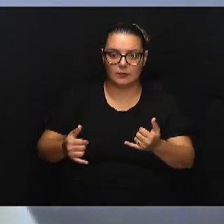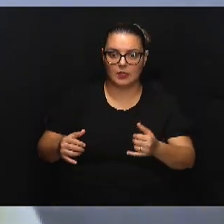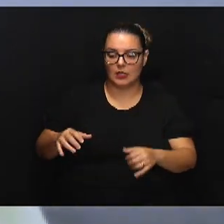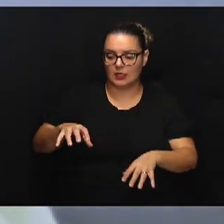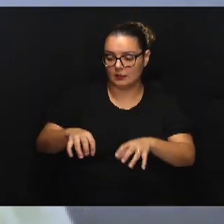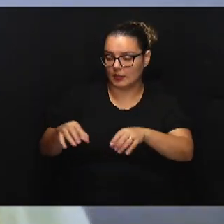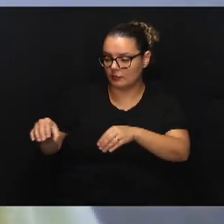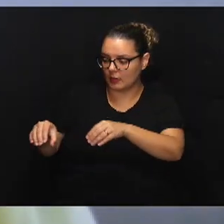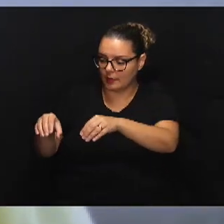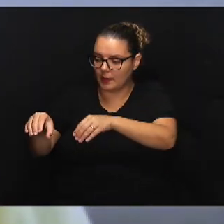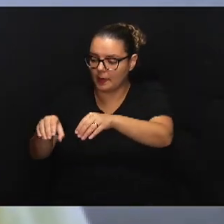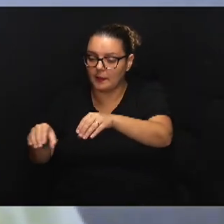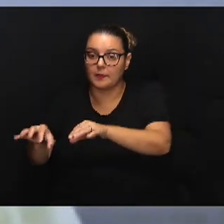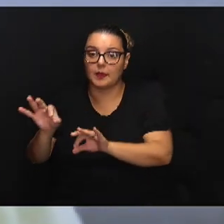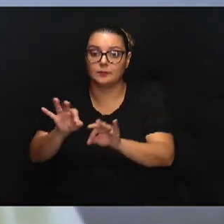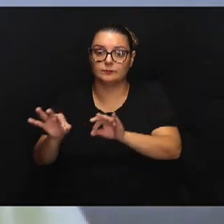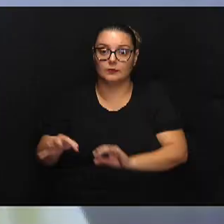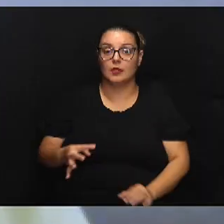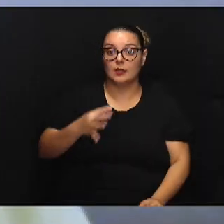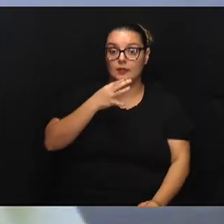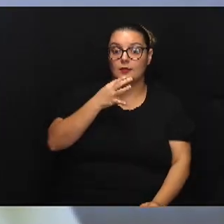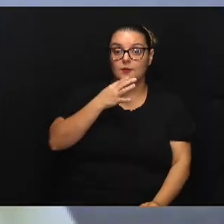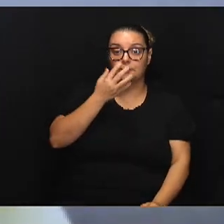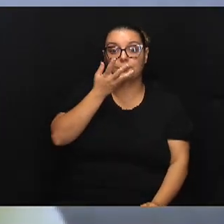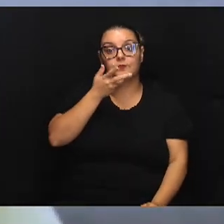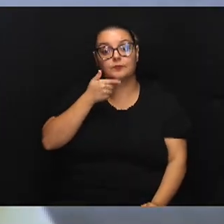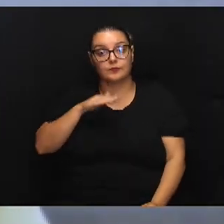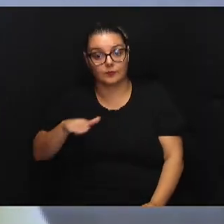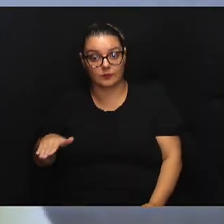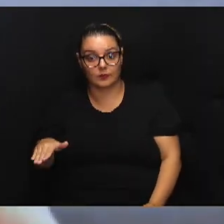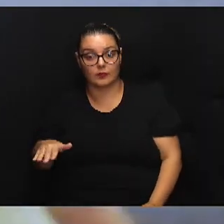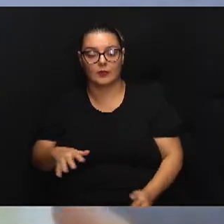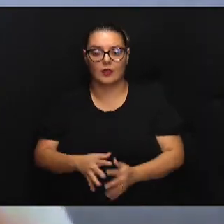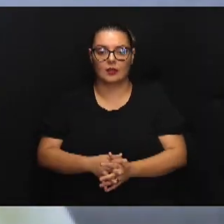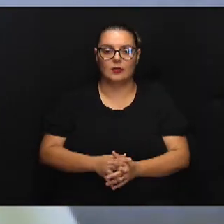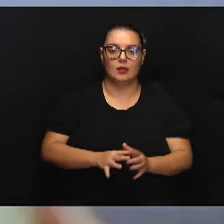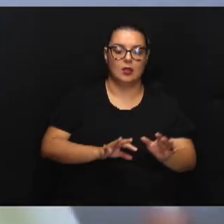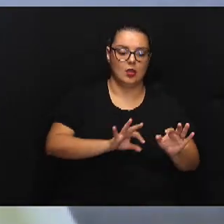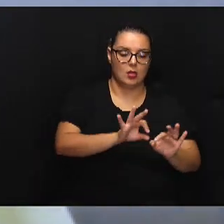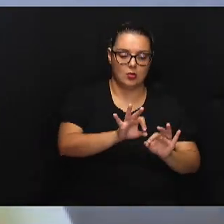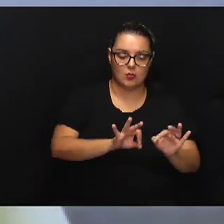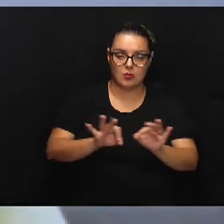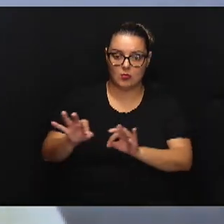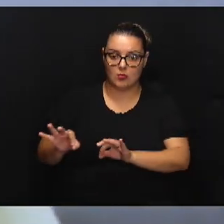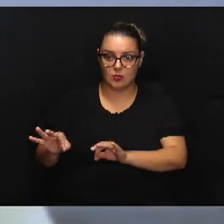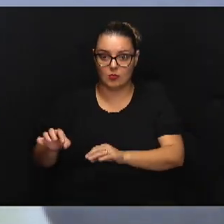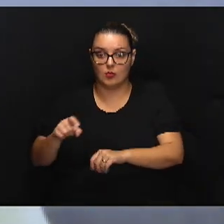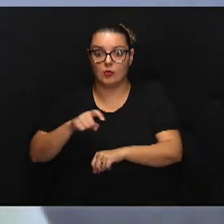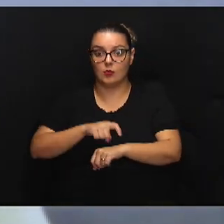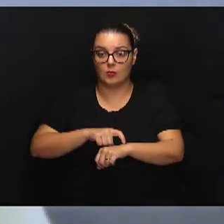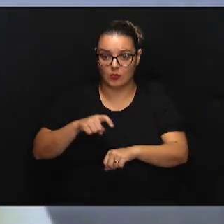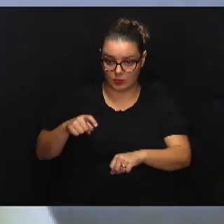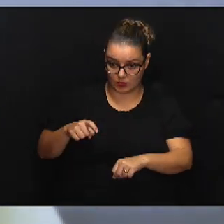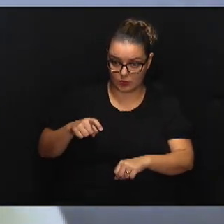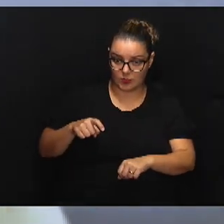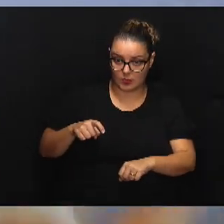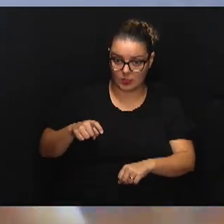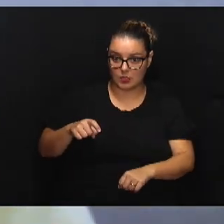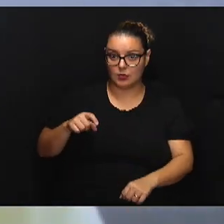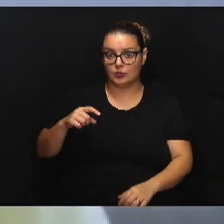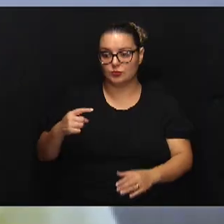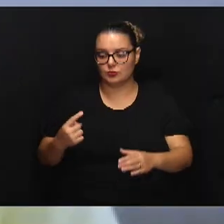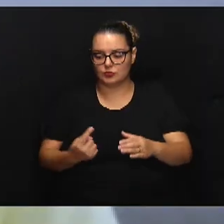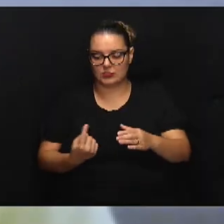organiza. Conheci uma criança que ela organizava, naquele tempo dos CDs e